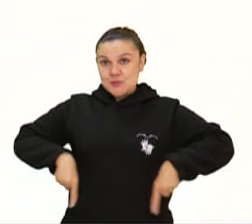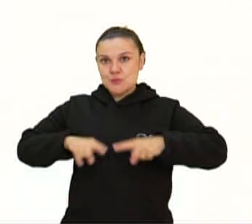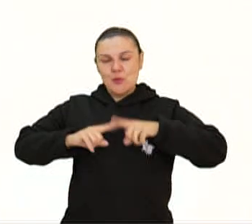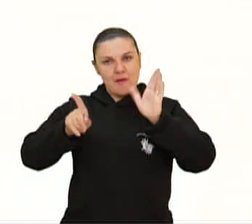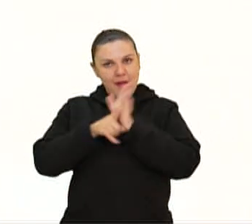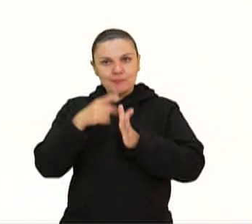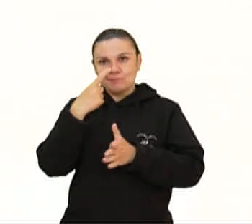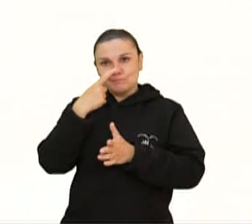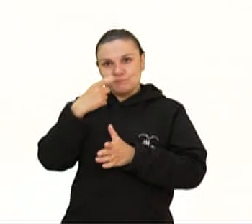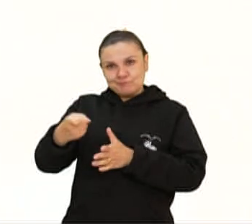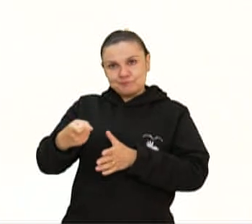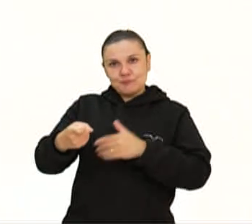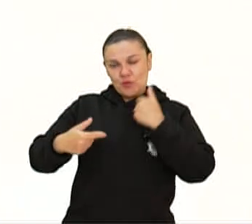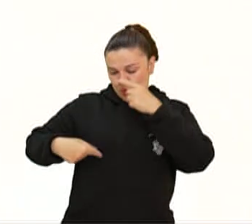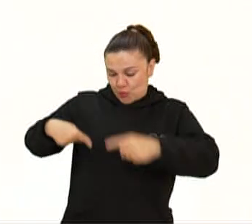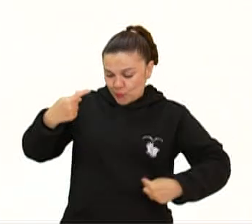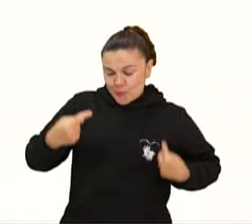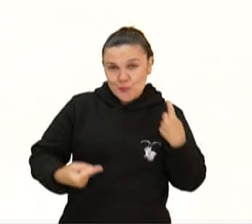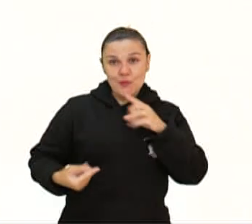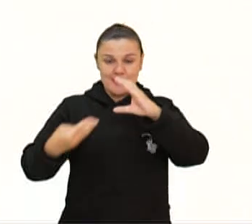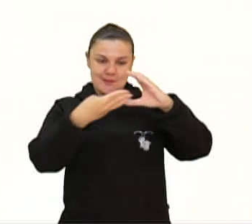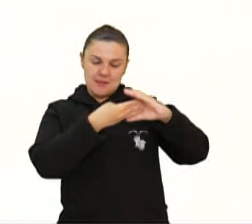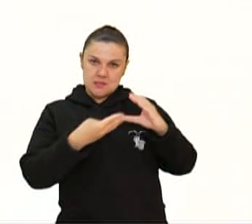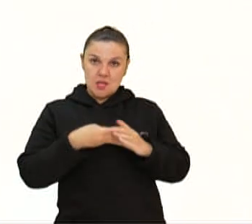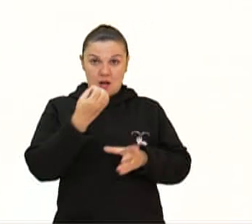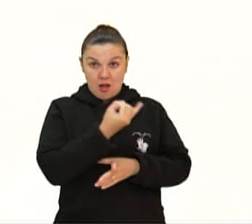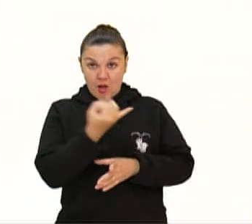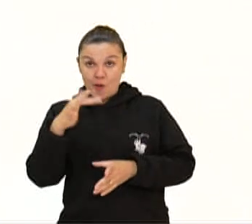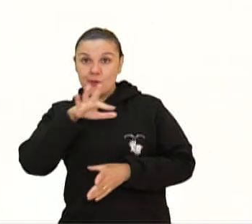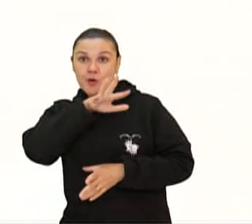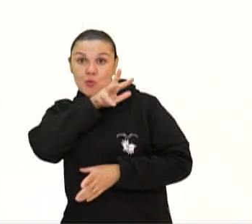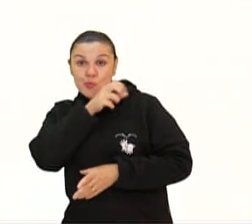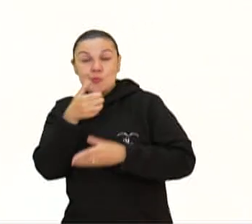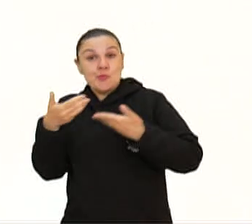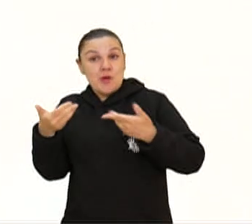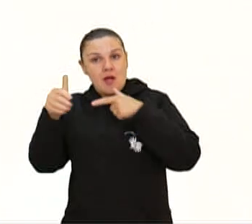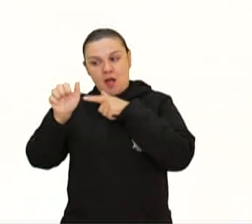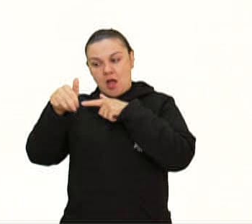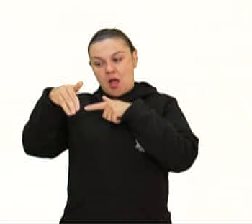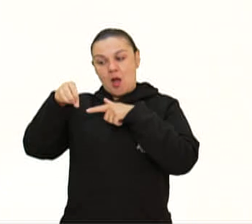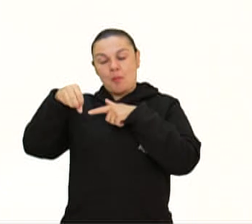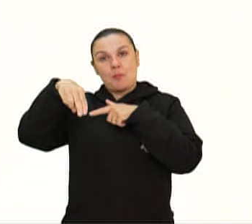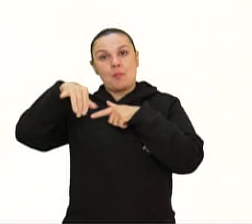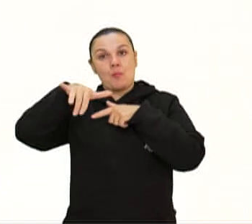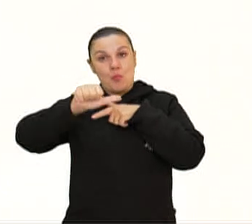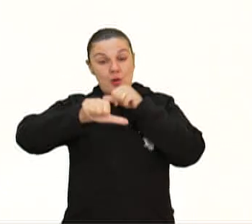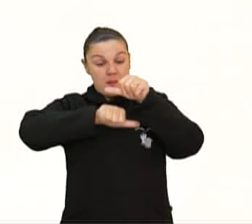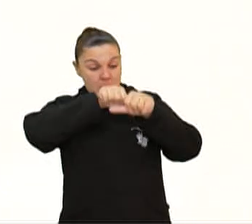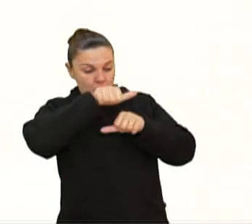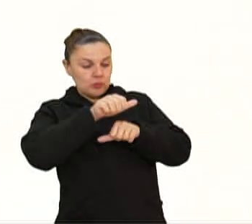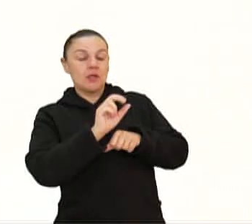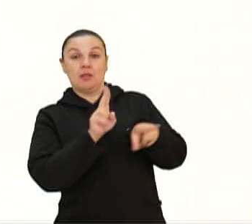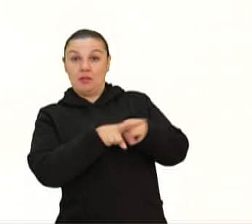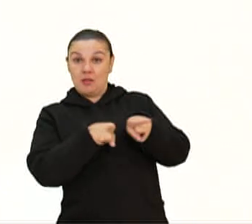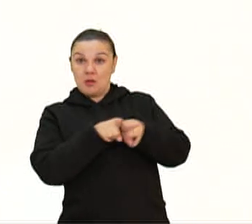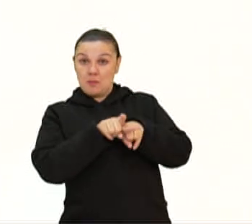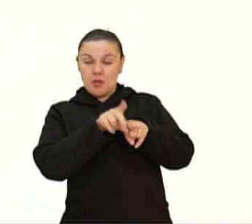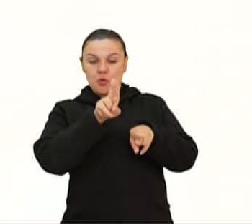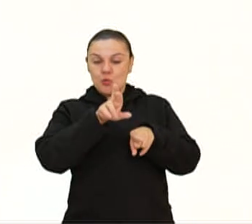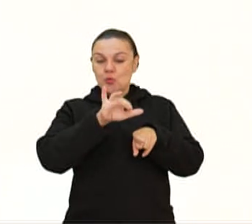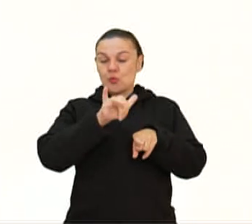tóxicas produzidas durante o metabolismo celular. Alguns animais excretam amônia e outros transformam amônia em ureia e ácido